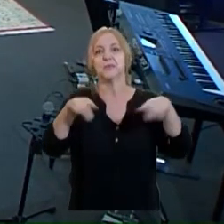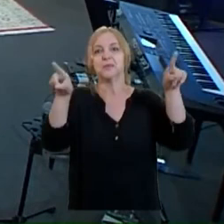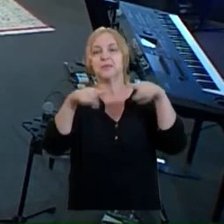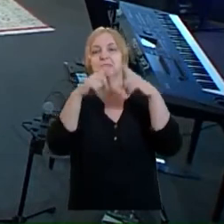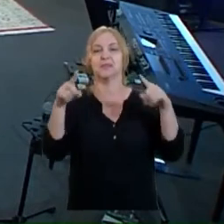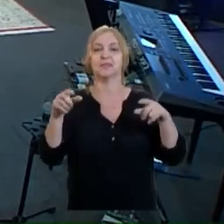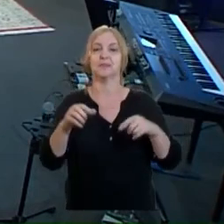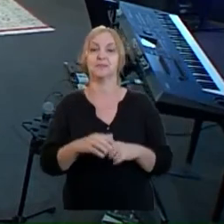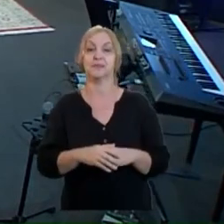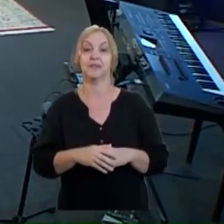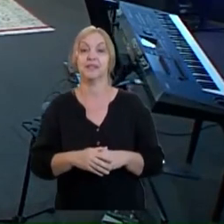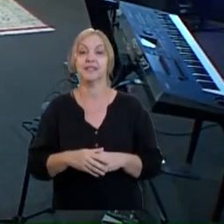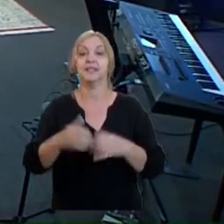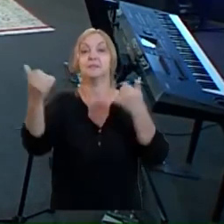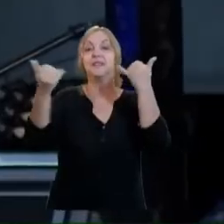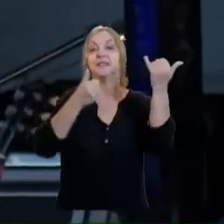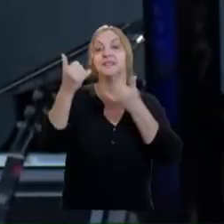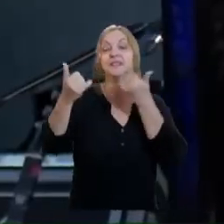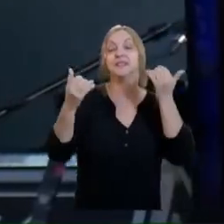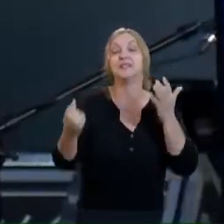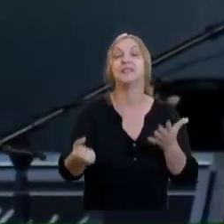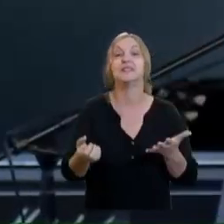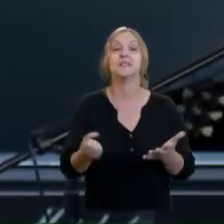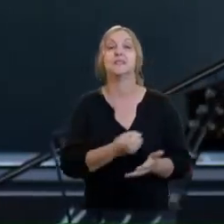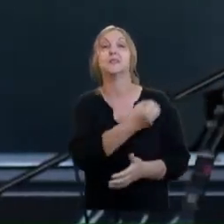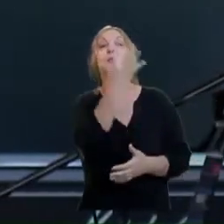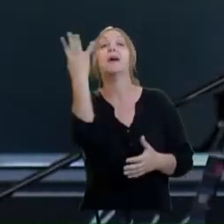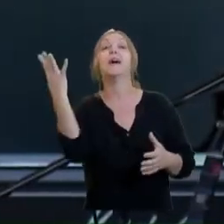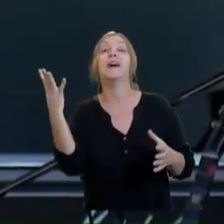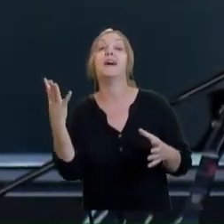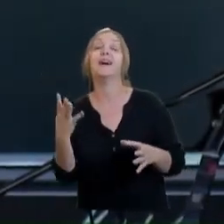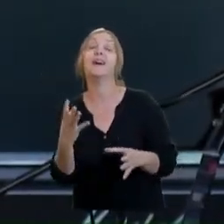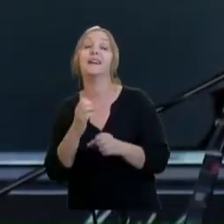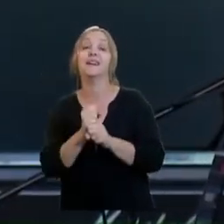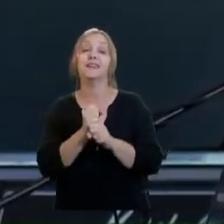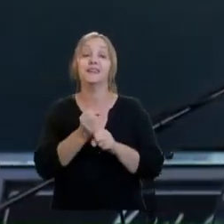assim, quantas bênçãos, quantas são